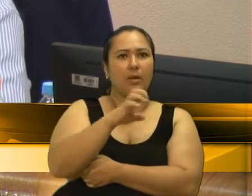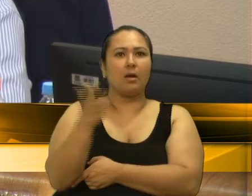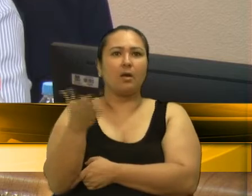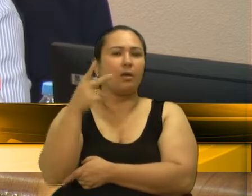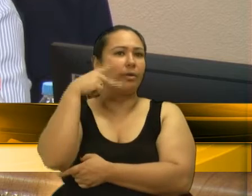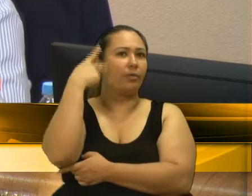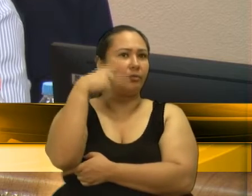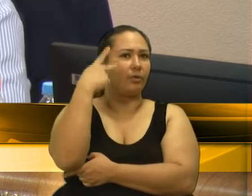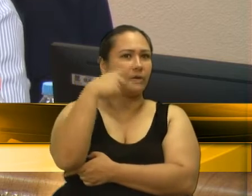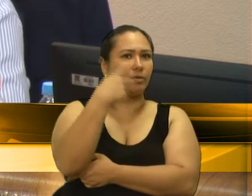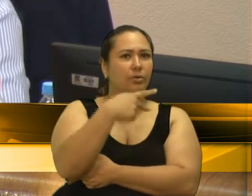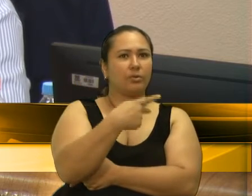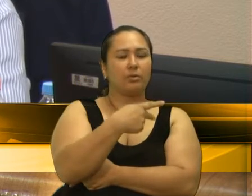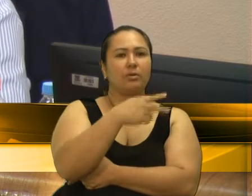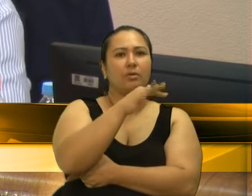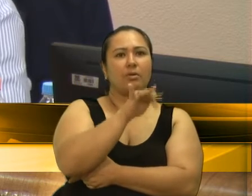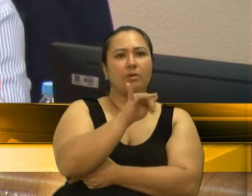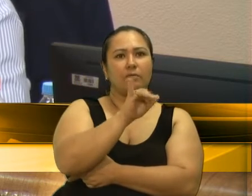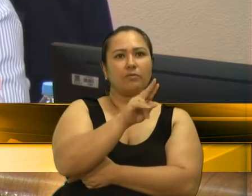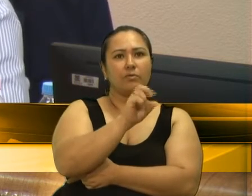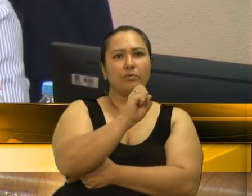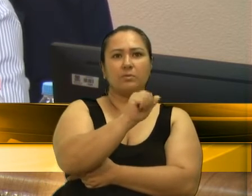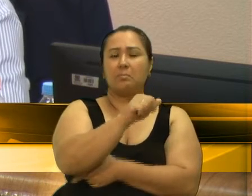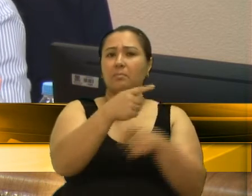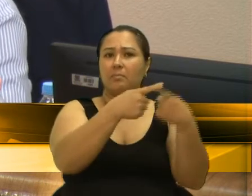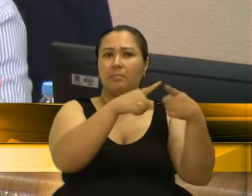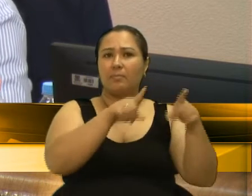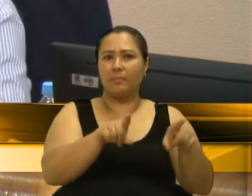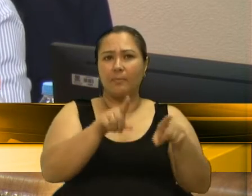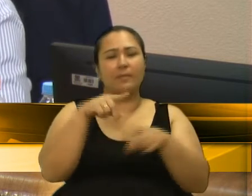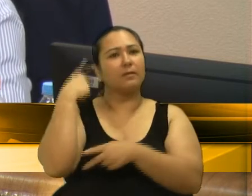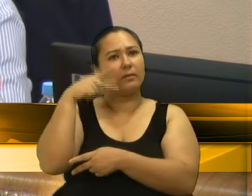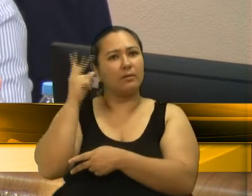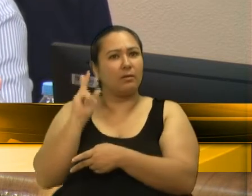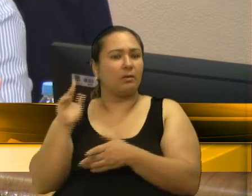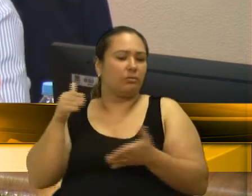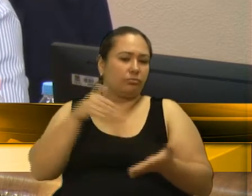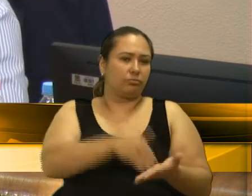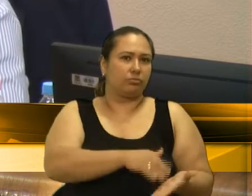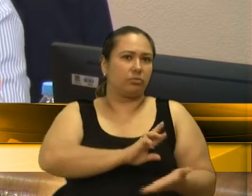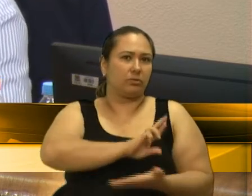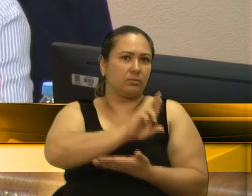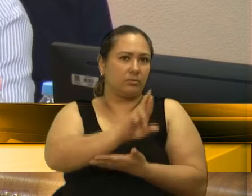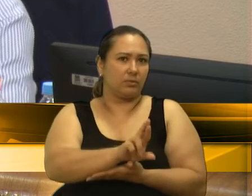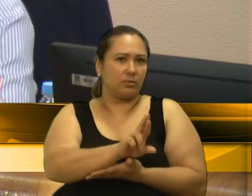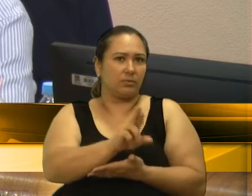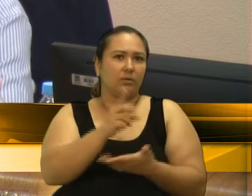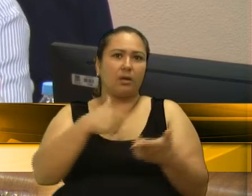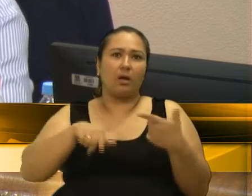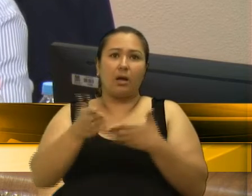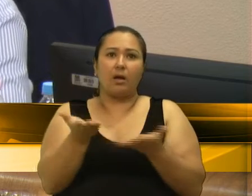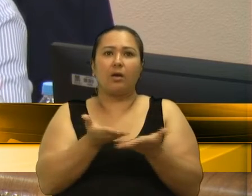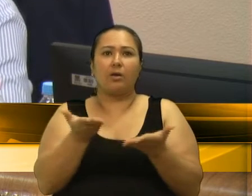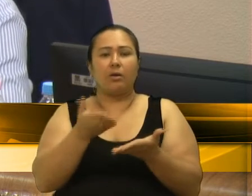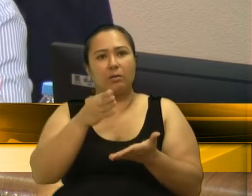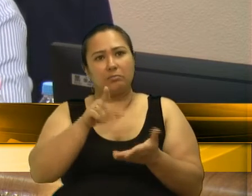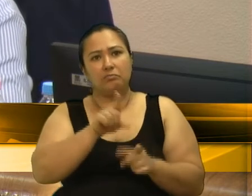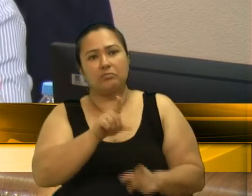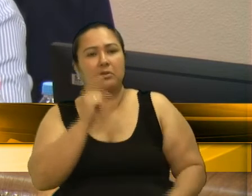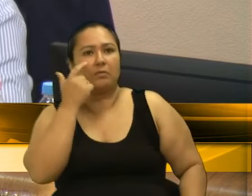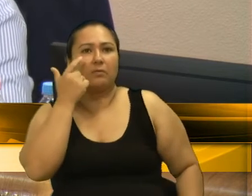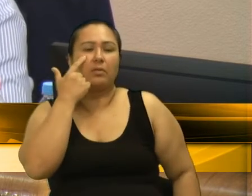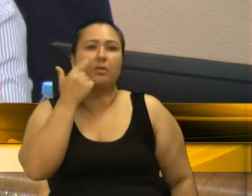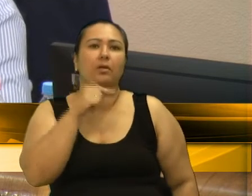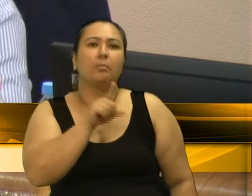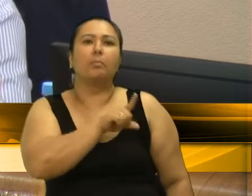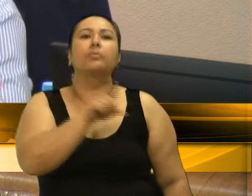Ele me sugeriu, mas a vereadora já tinha me pedido para ficar por último. Então, você que tem a palavra agora, se quiser fazer alguma eventual